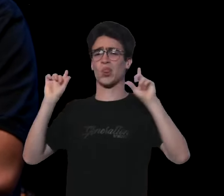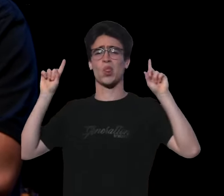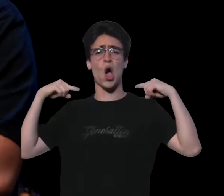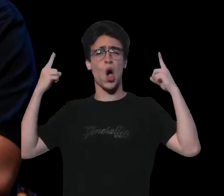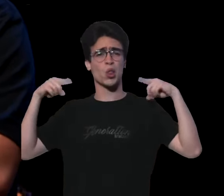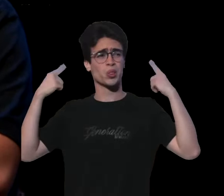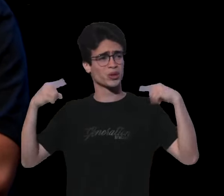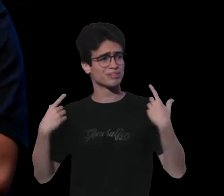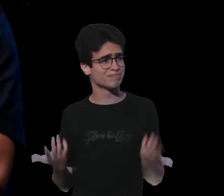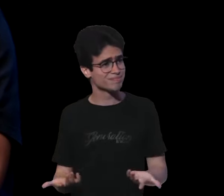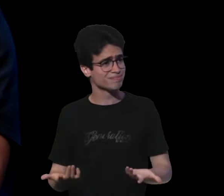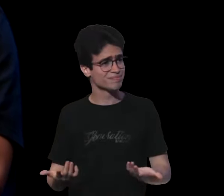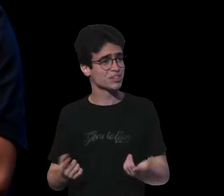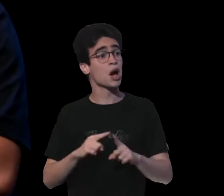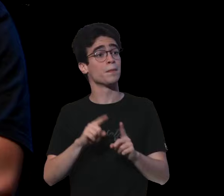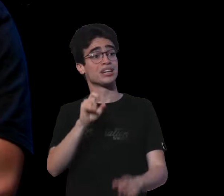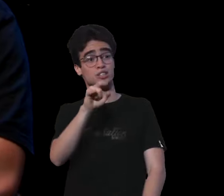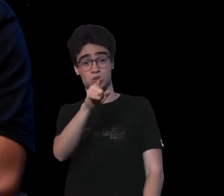Mas para você ter vindo aqui,